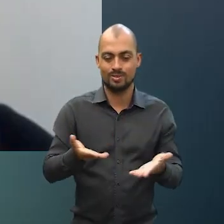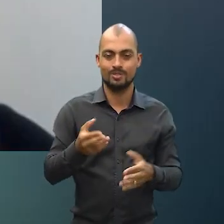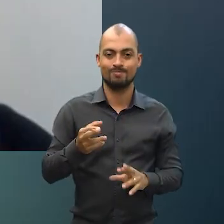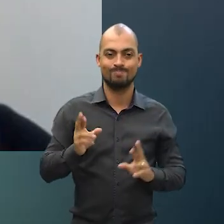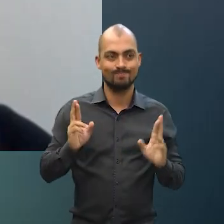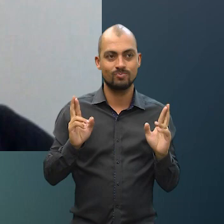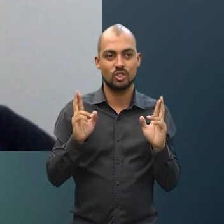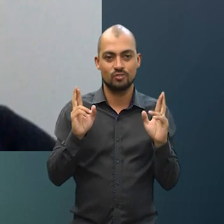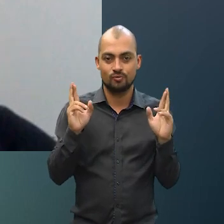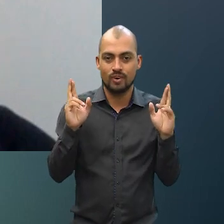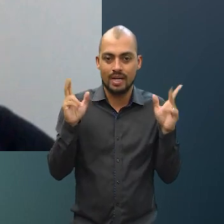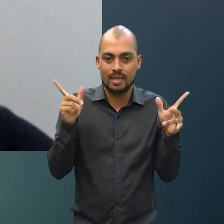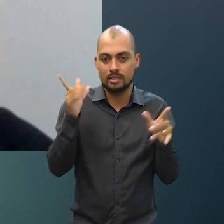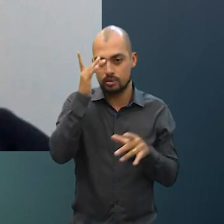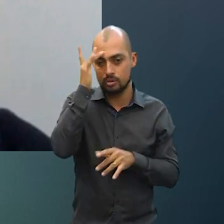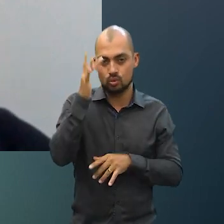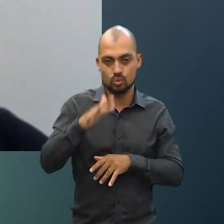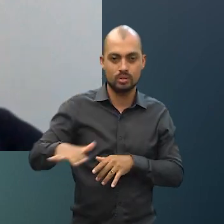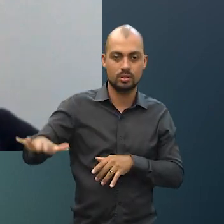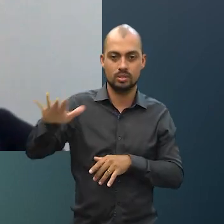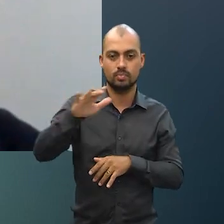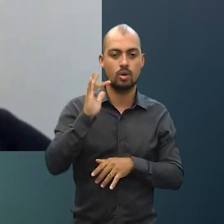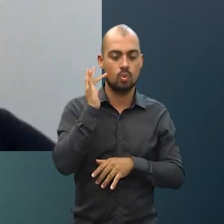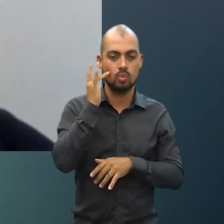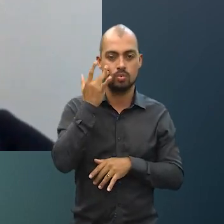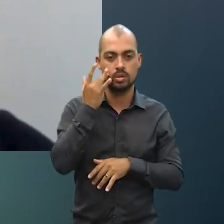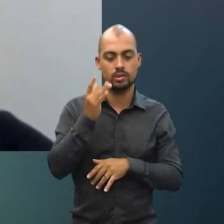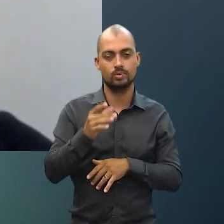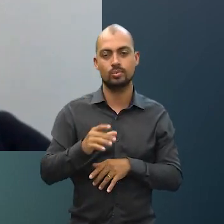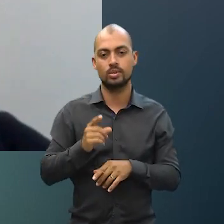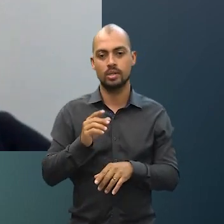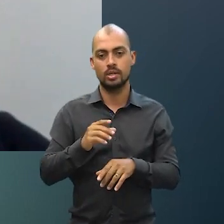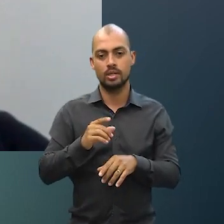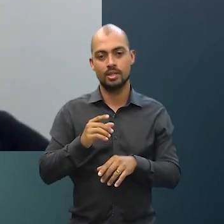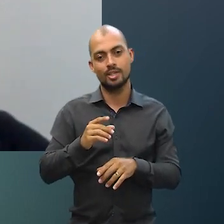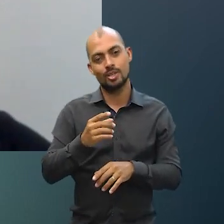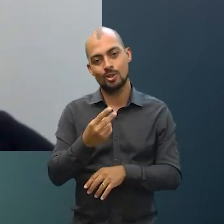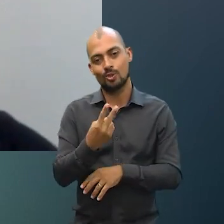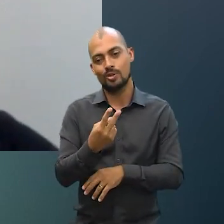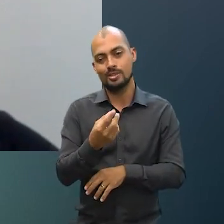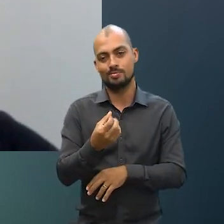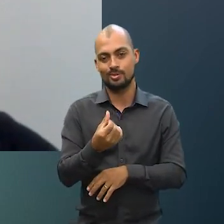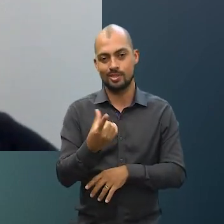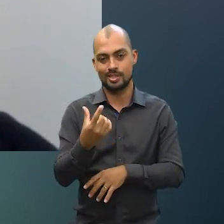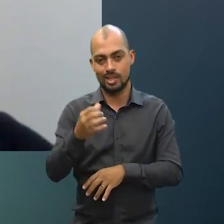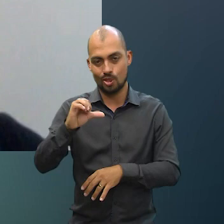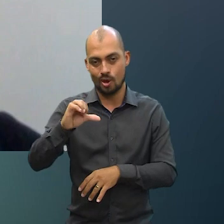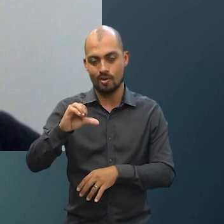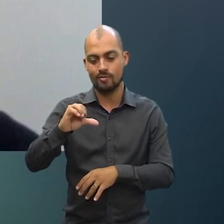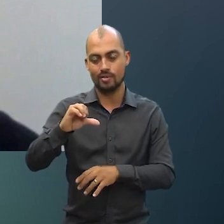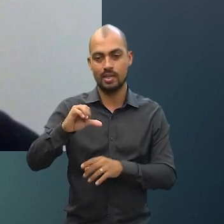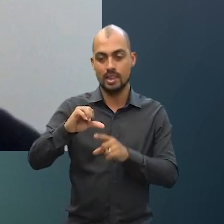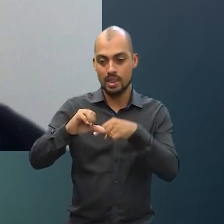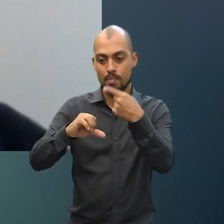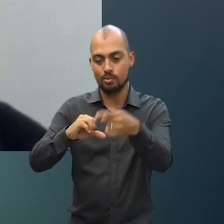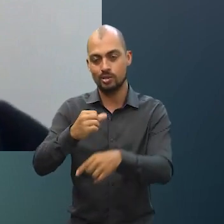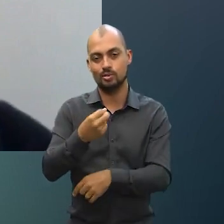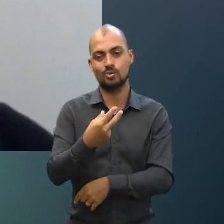mundo, eu até brinco, falo que é um ano que a gente tem que passar 2019, 2021, não pode contar